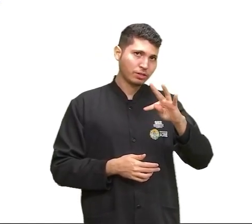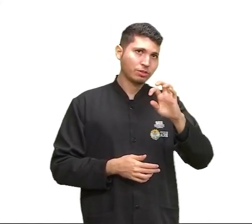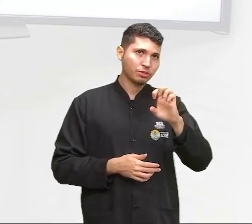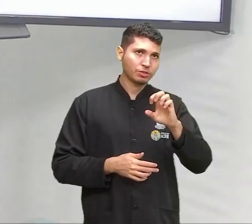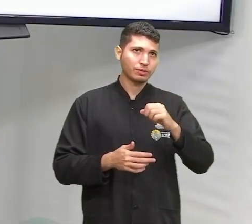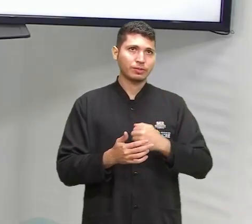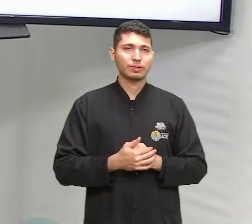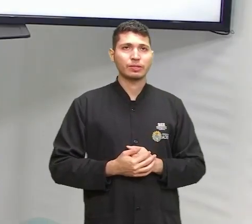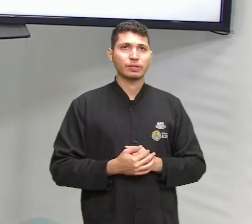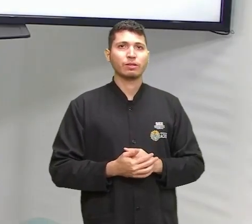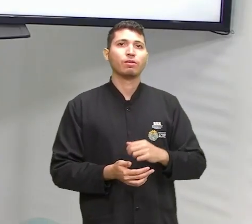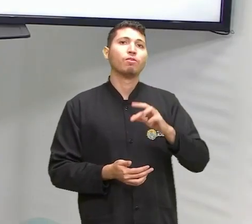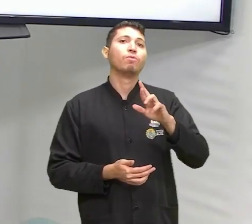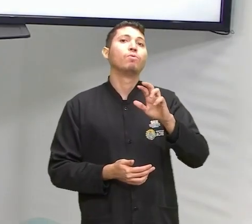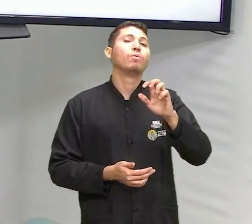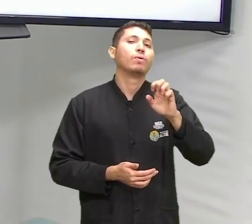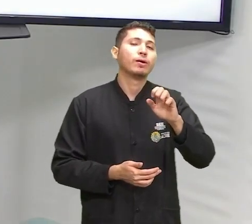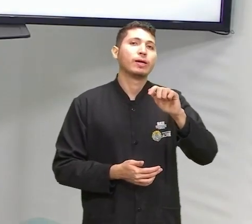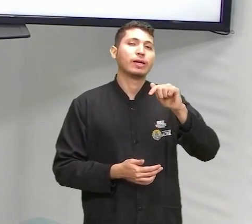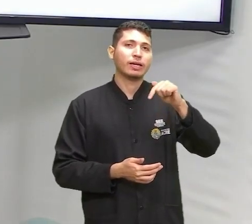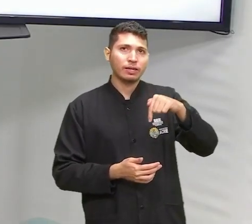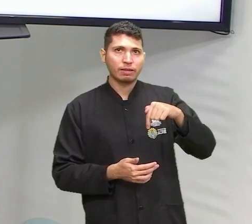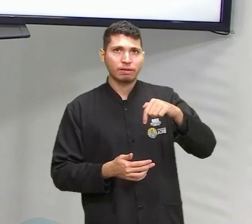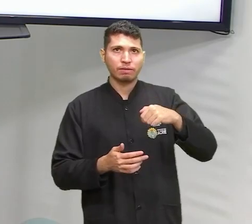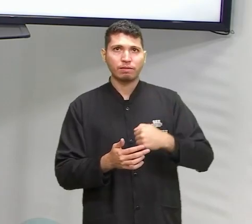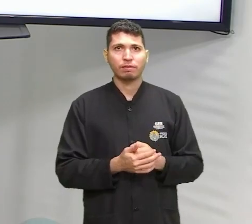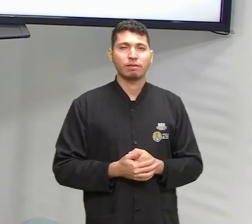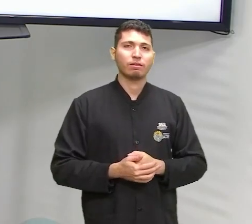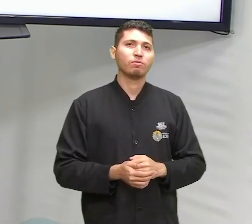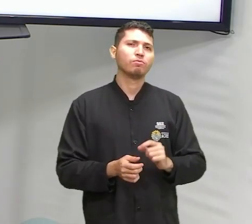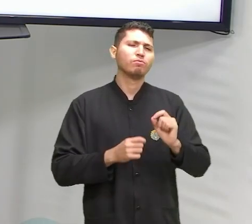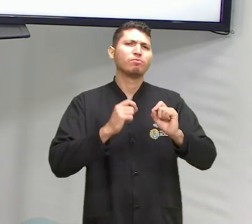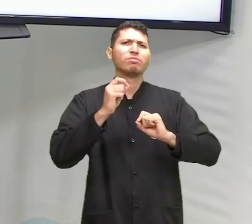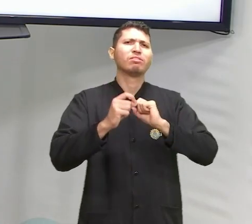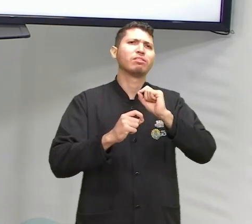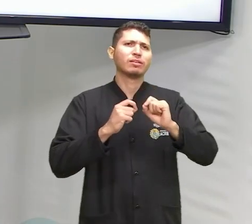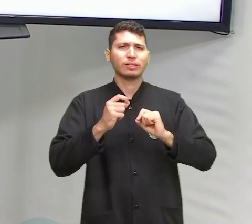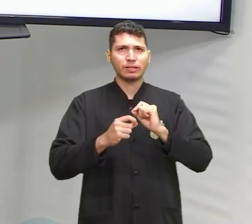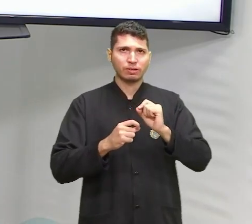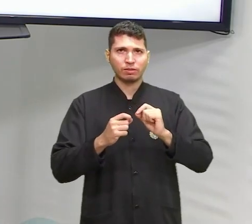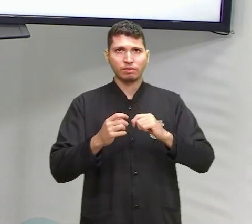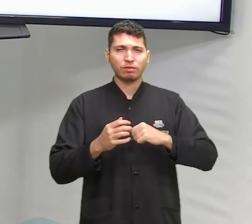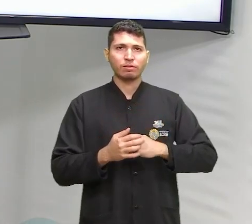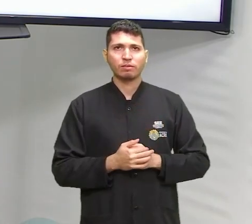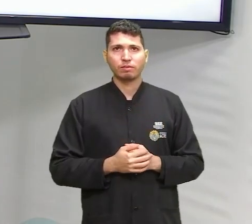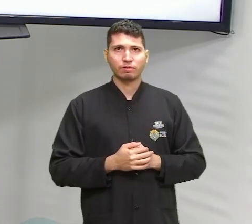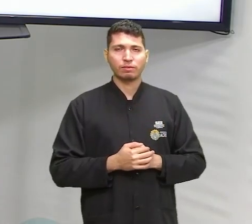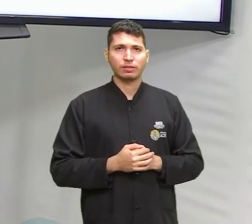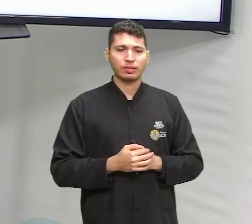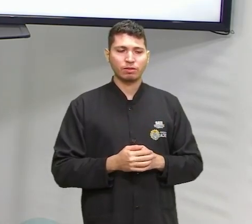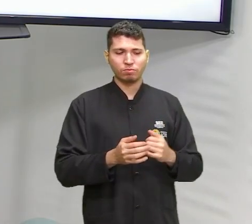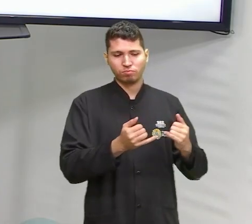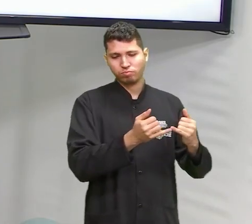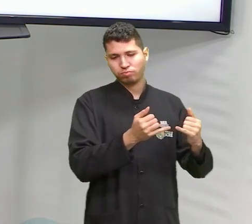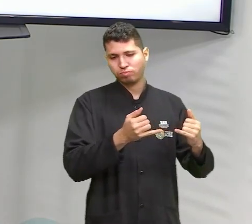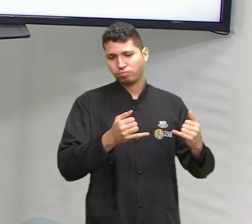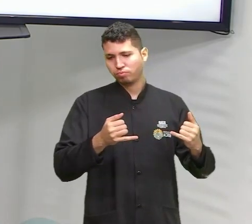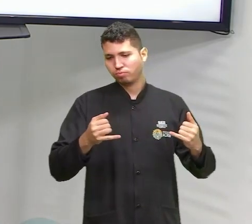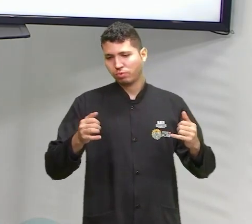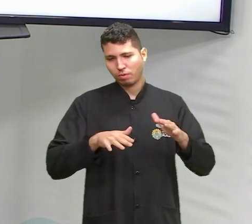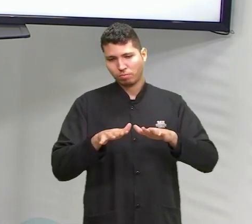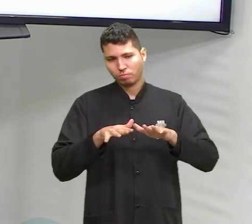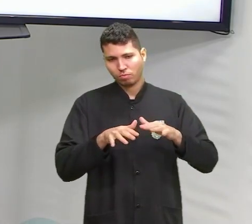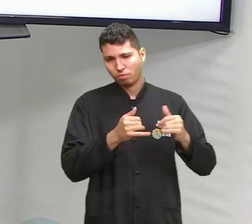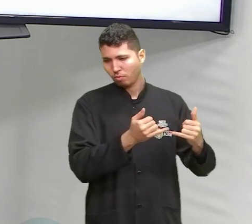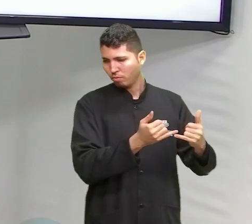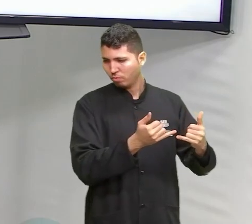REC é justamente a resistência equivalente de um circuito. Como a gente calcula ela? No circuito em série, a gente apenas